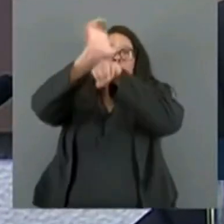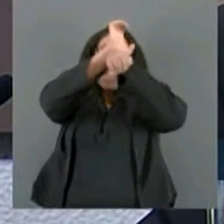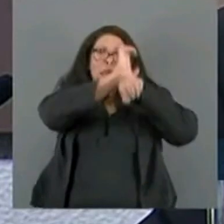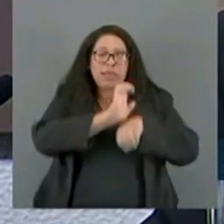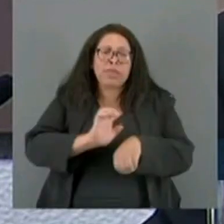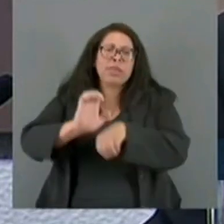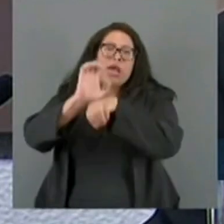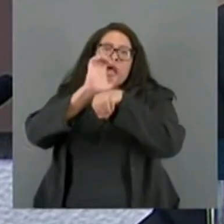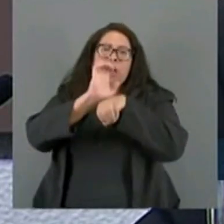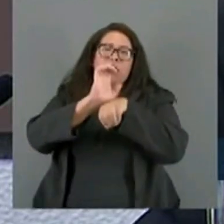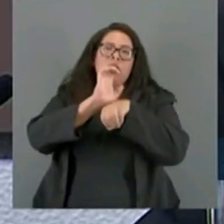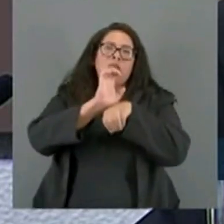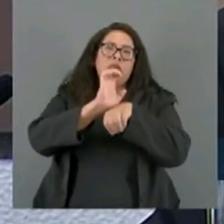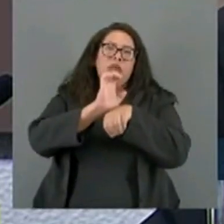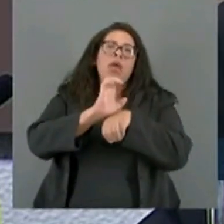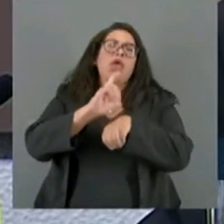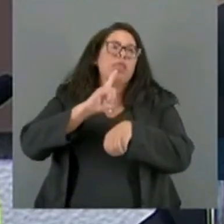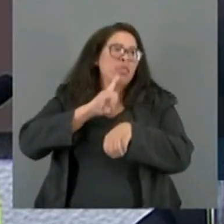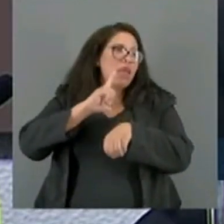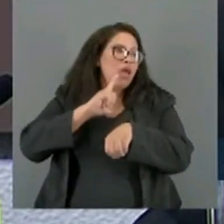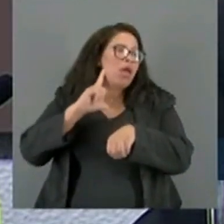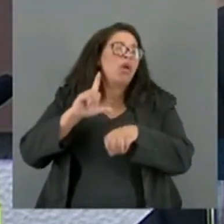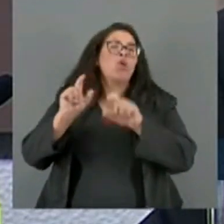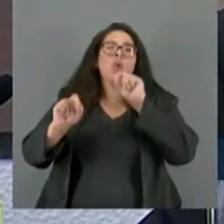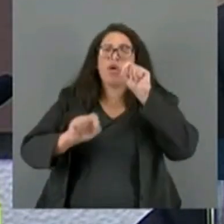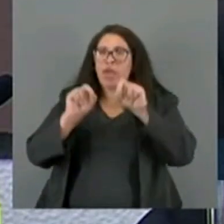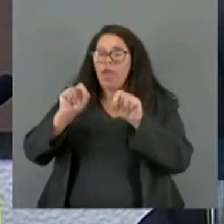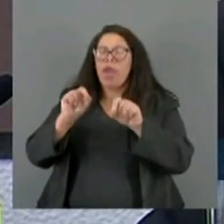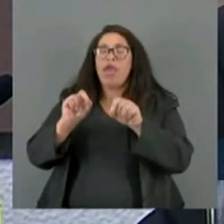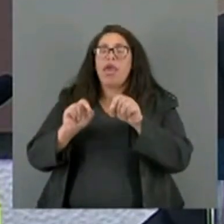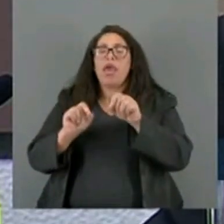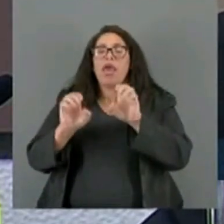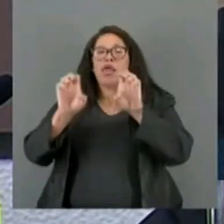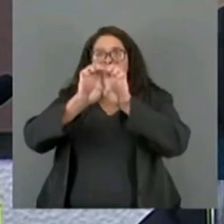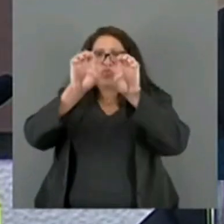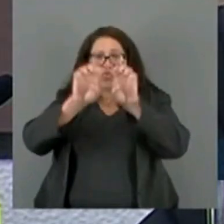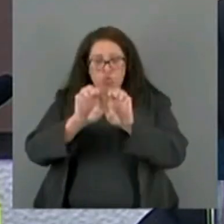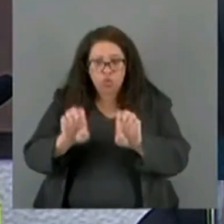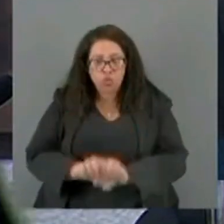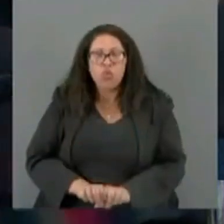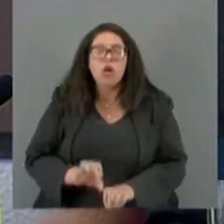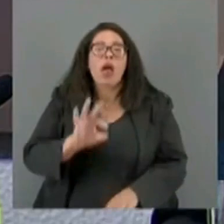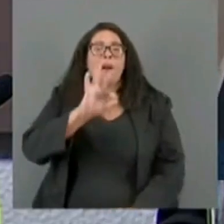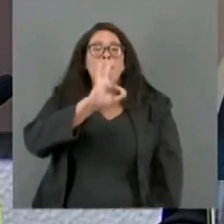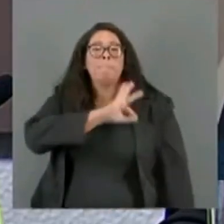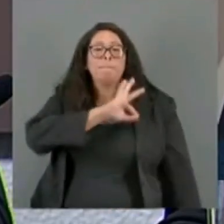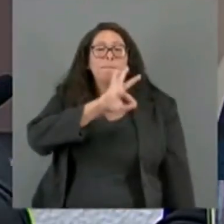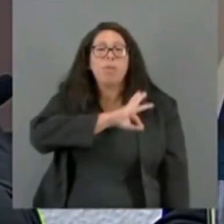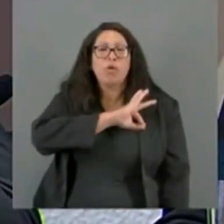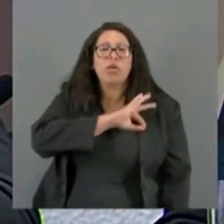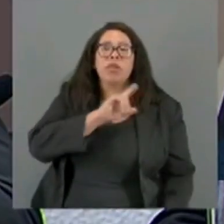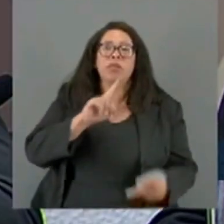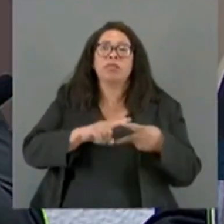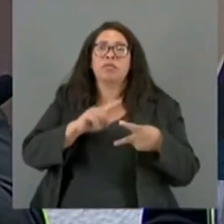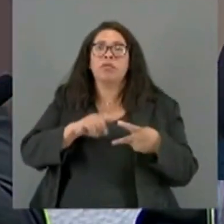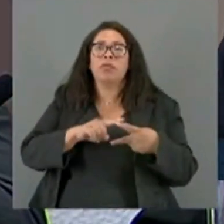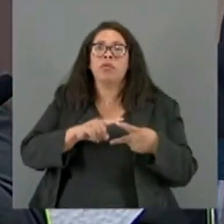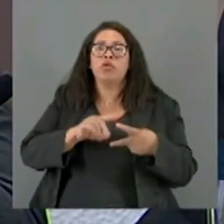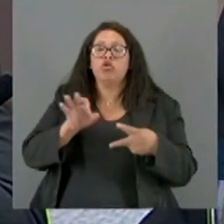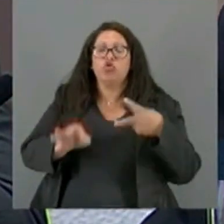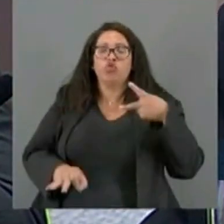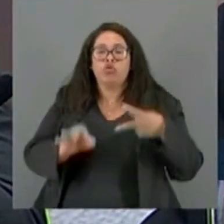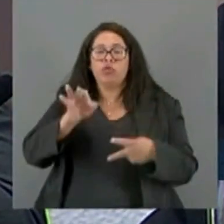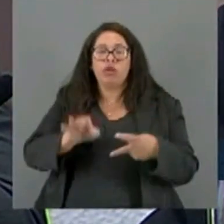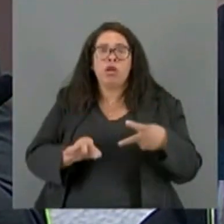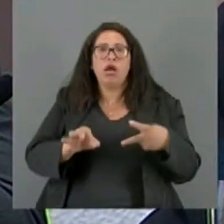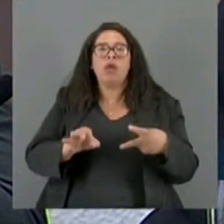estado deve estruturar suas polícias. Quando eu digo suas polícias, são as polícias judiciária, que é